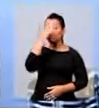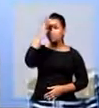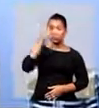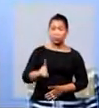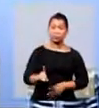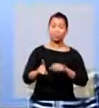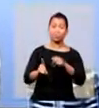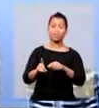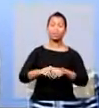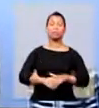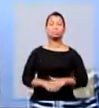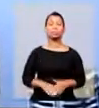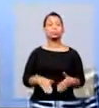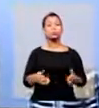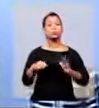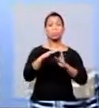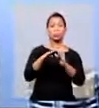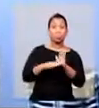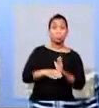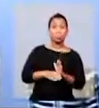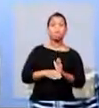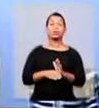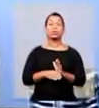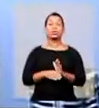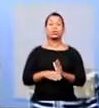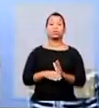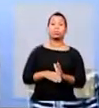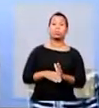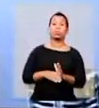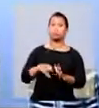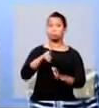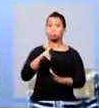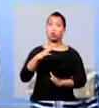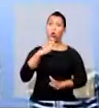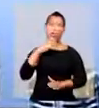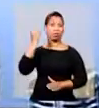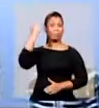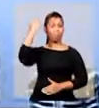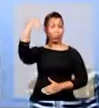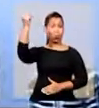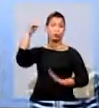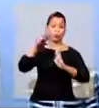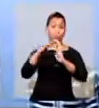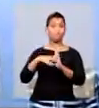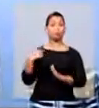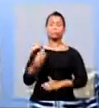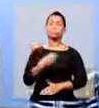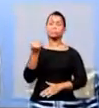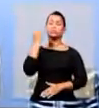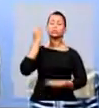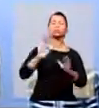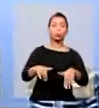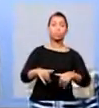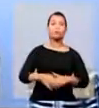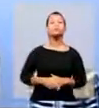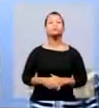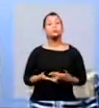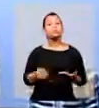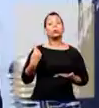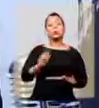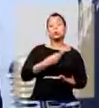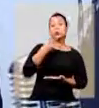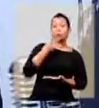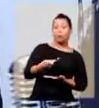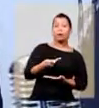renomado, reconhecido, para a gente é importante. Olha só, a gente quando fala em acessibilidade, em inclusão, são palavras até